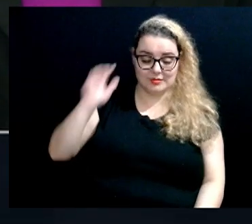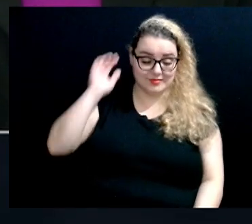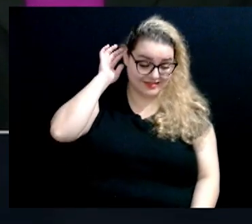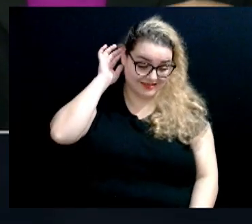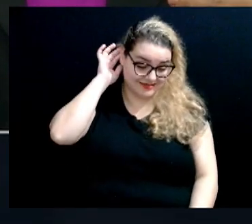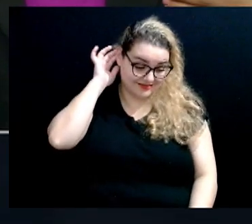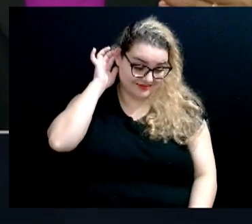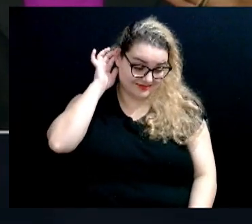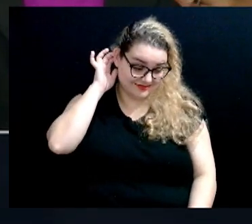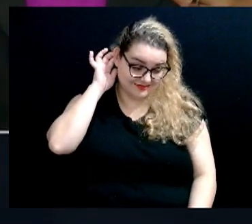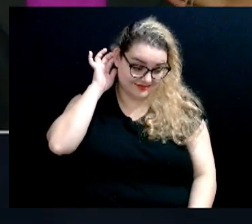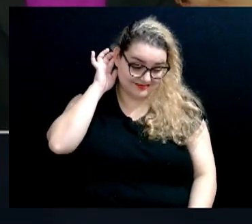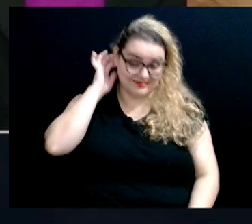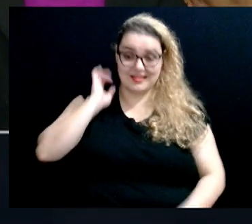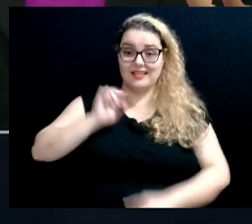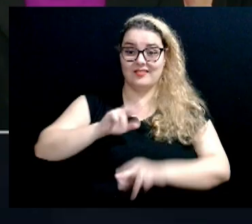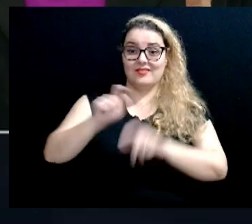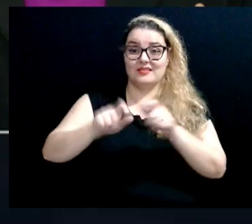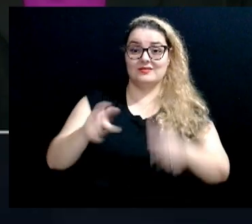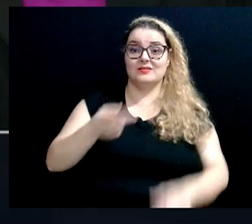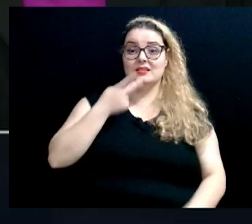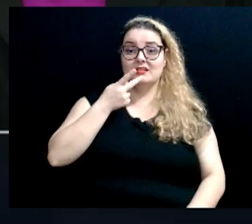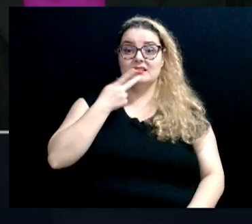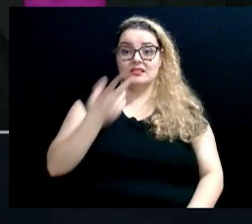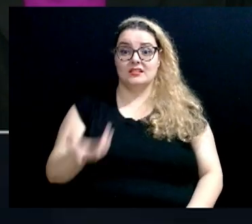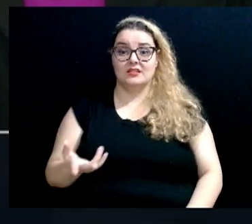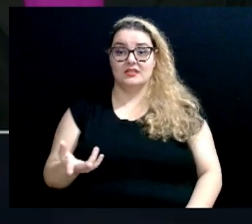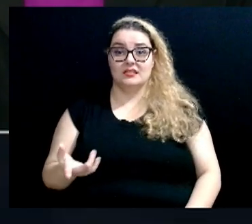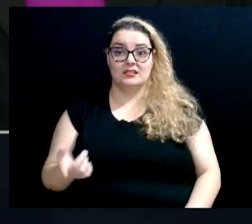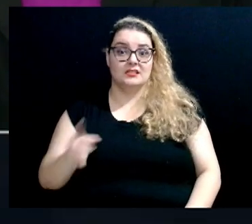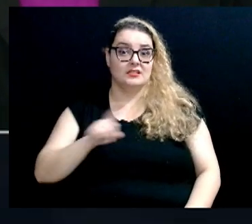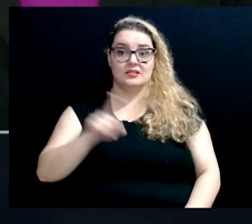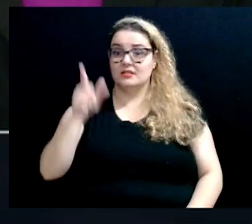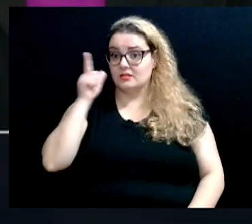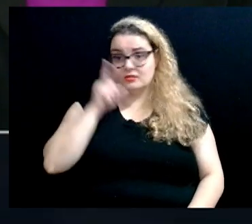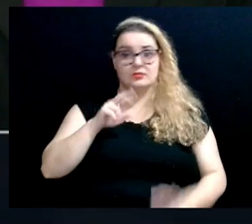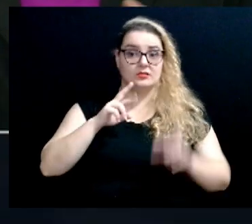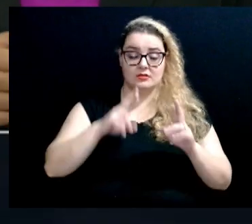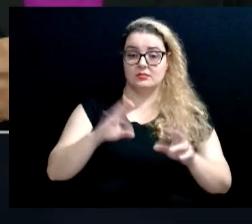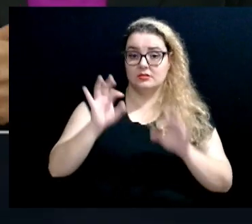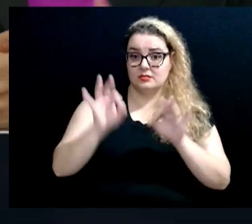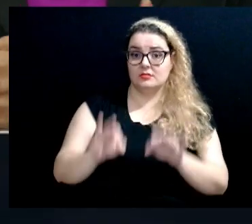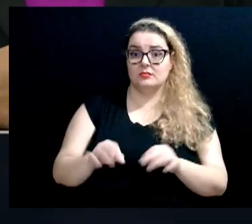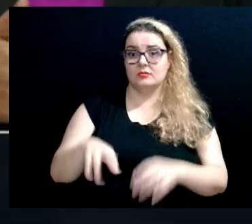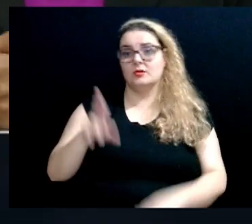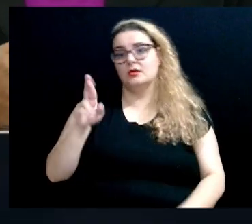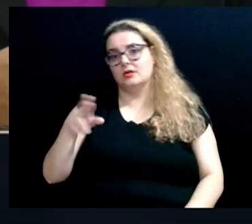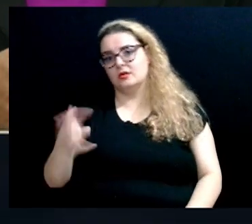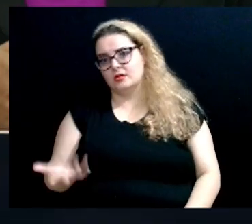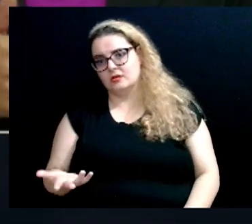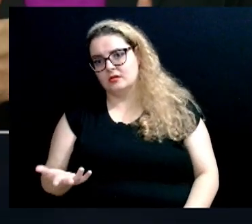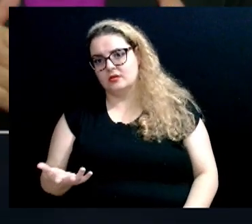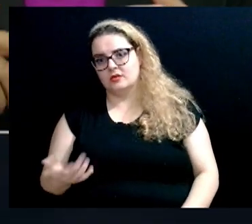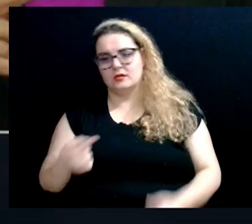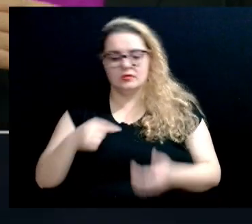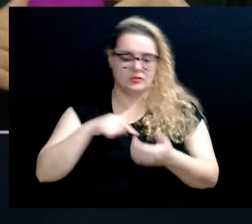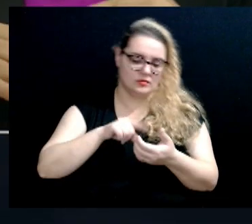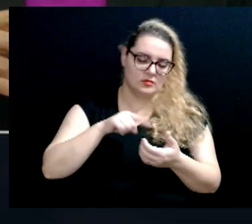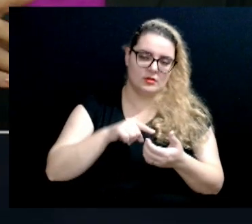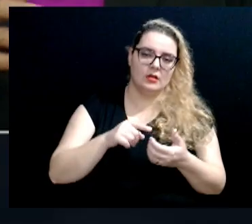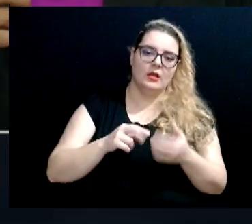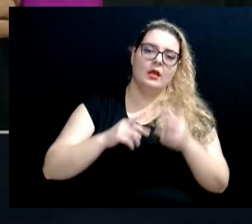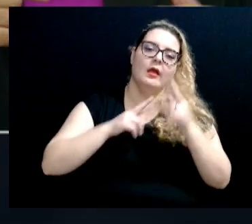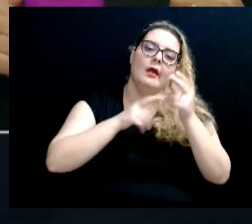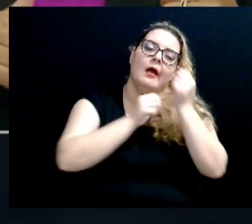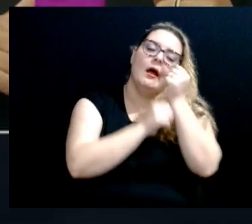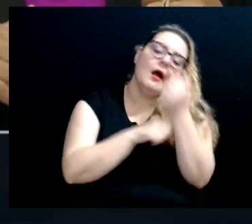gente fala que não consegue dormir direito por conta que vai pegar o celular deitado ali na cama, fica rolando